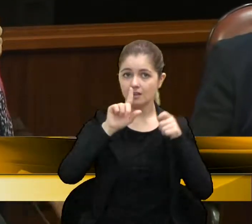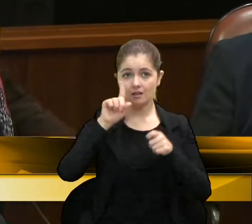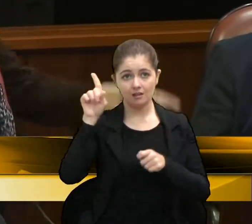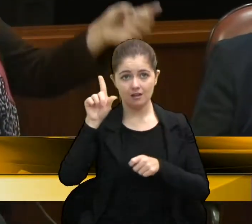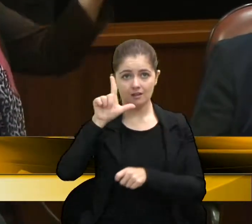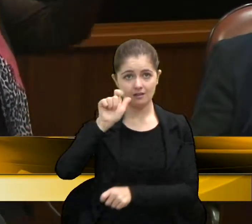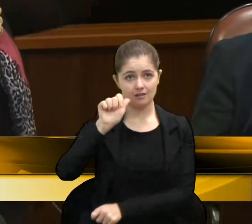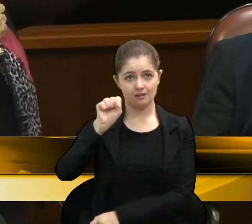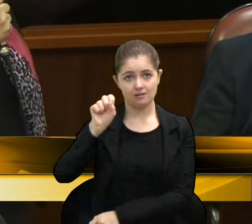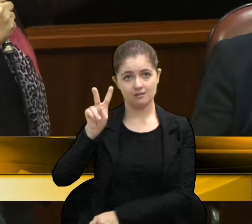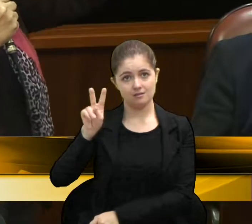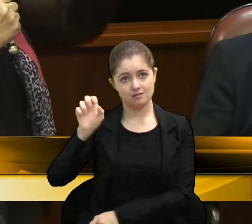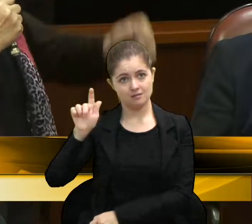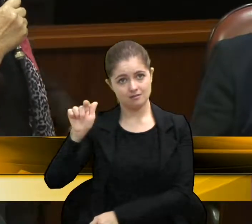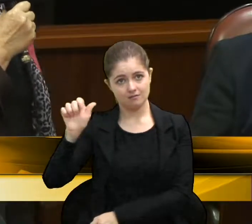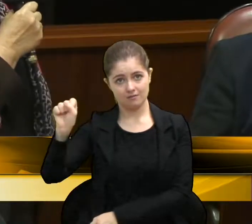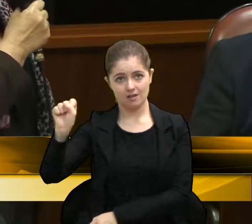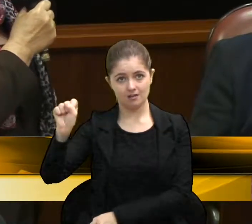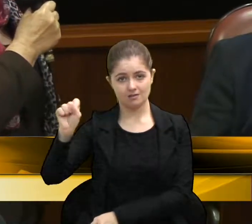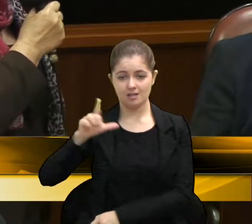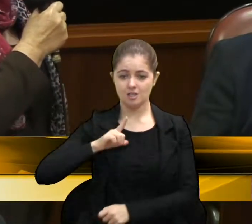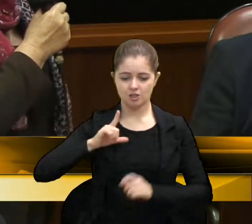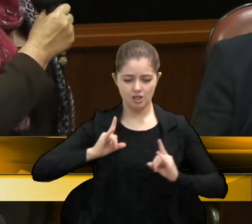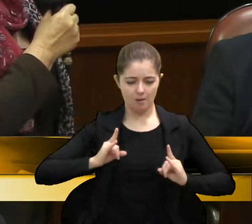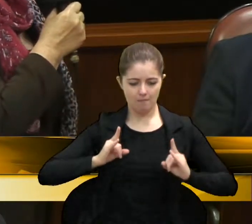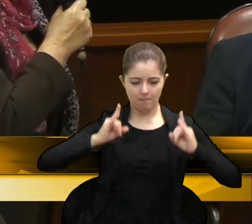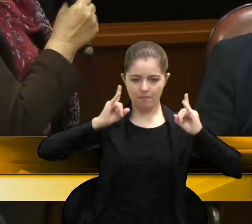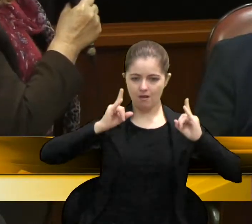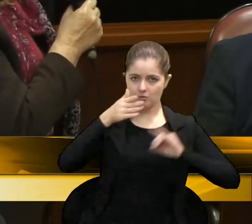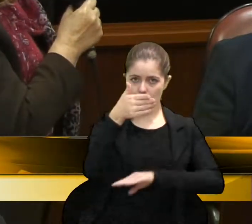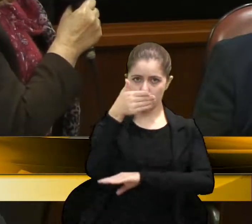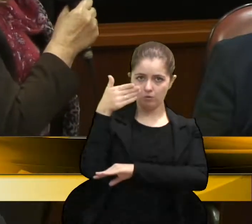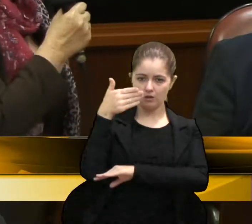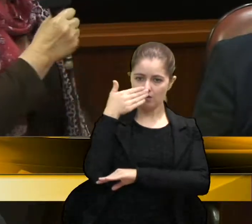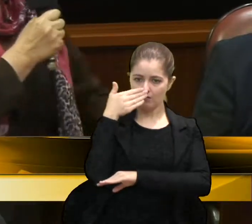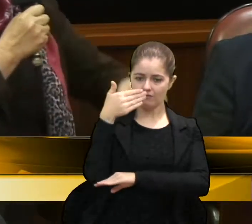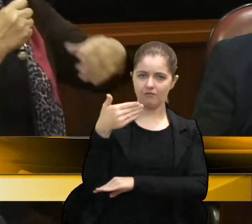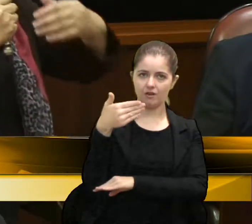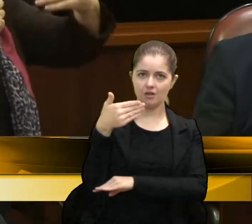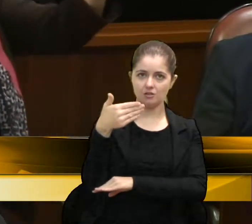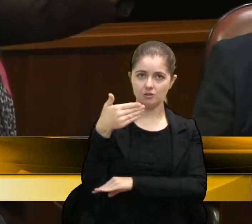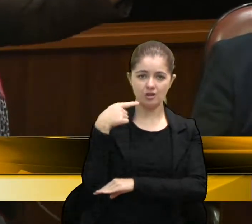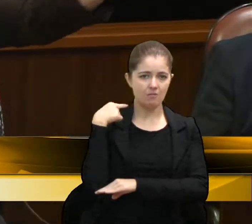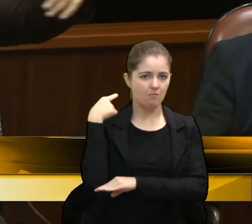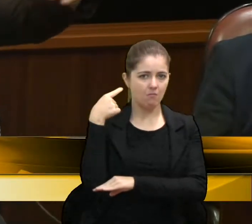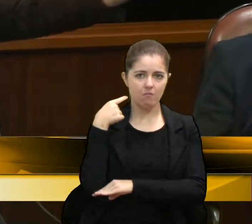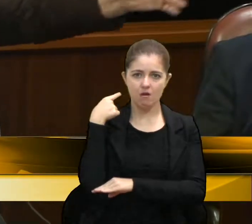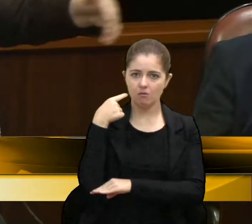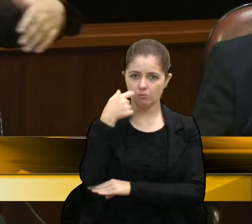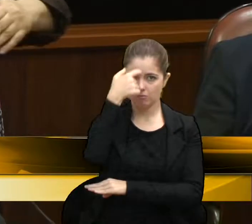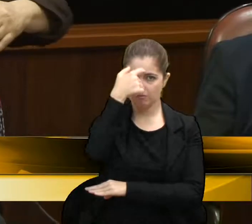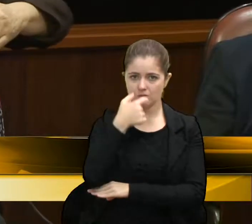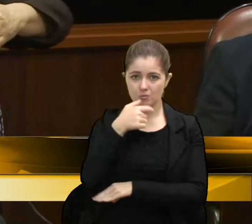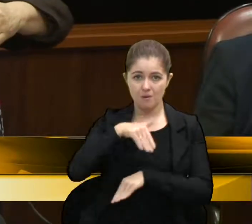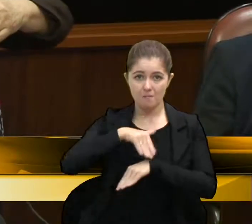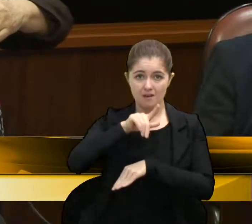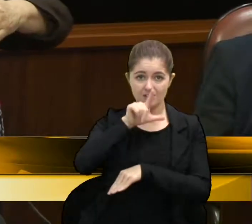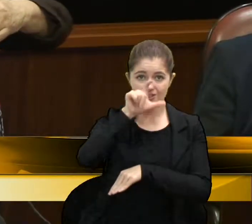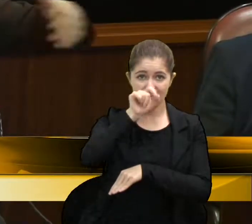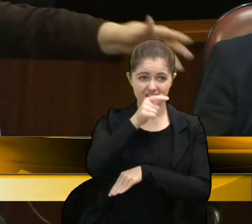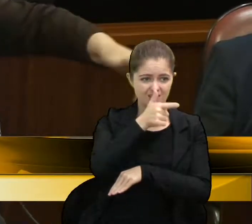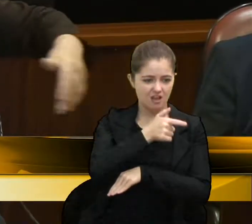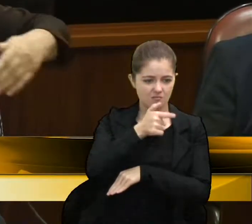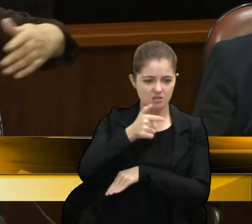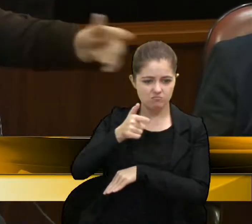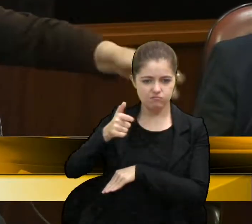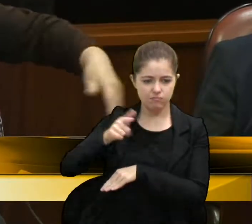Vegas, lá no 32º andar, um maluco desses que tinha mais de 10 armas de